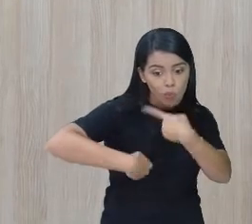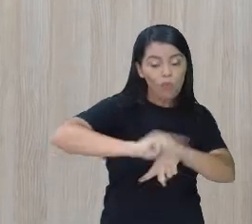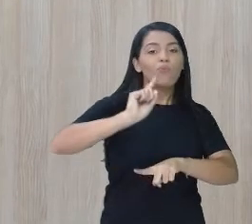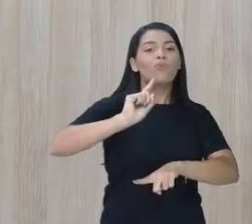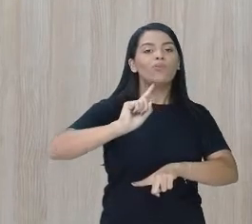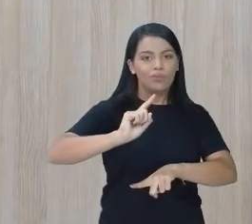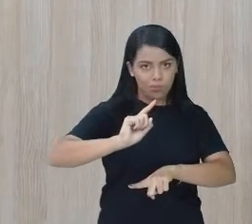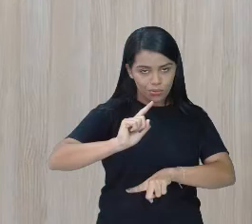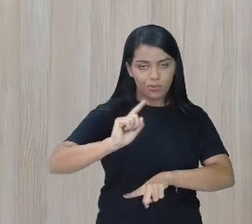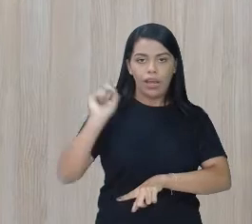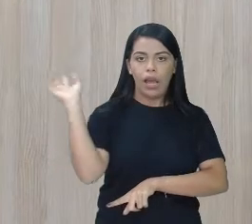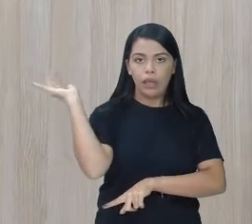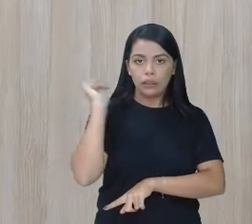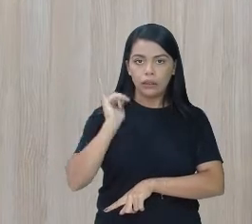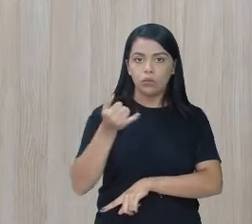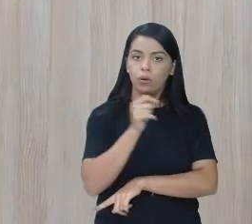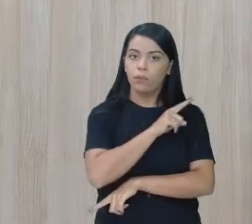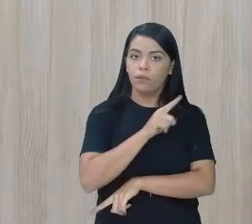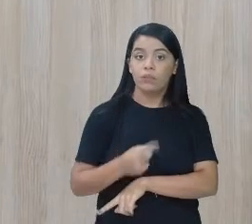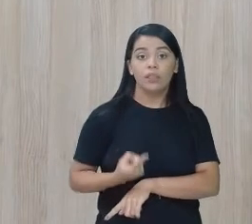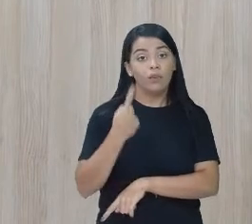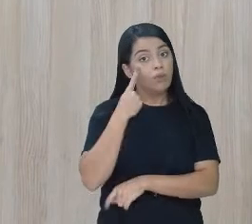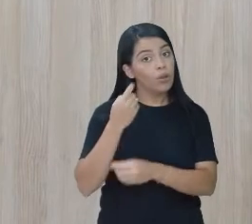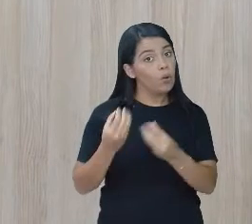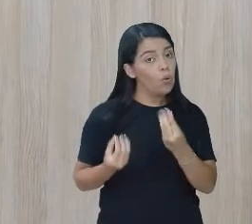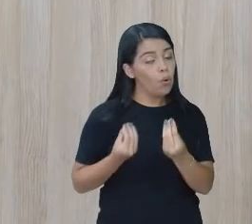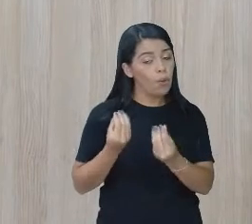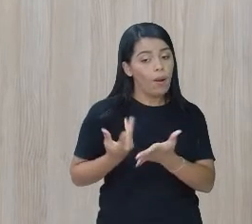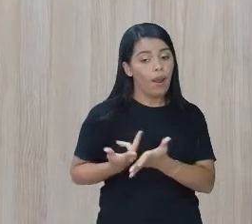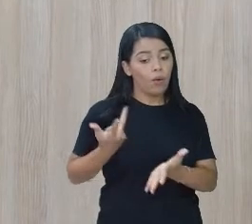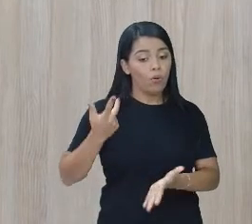ver como acontece essas lições de